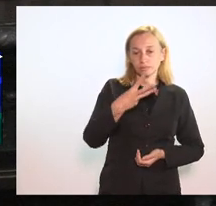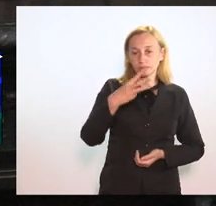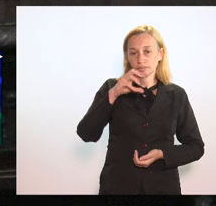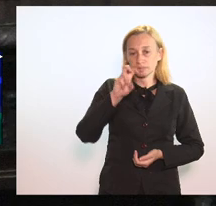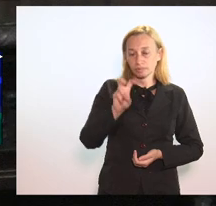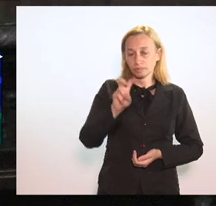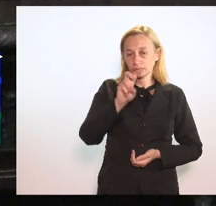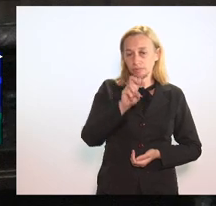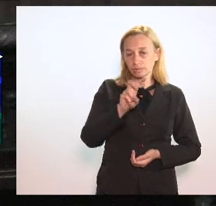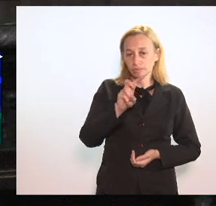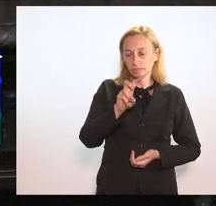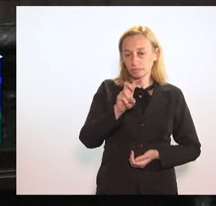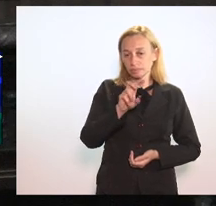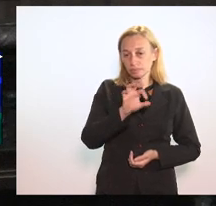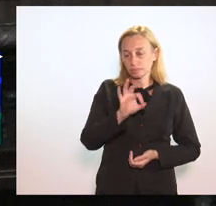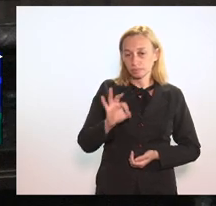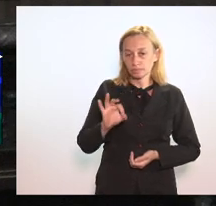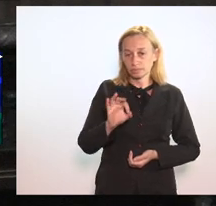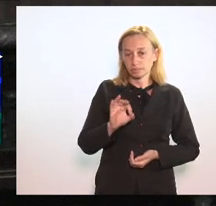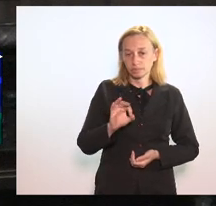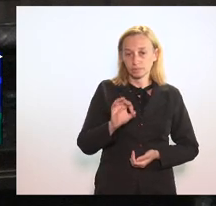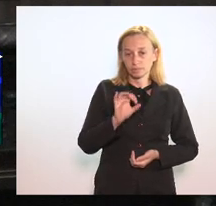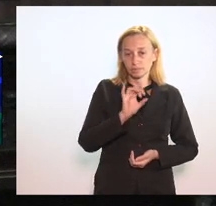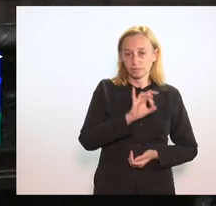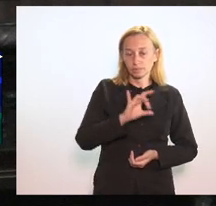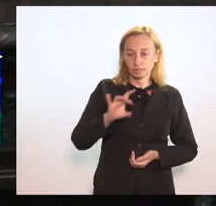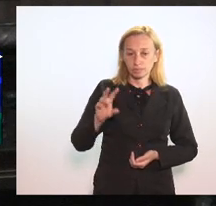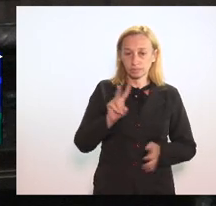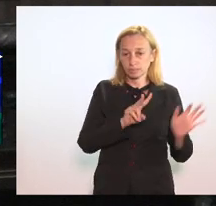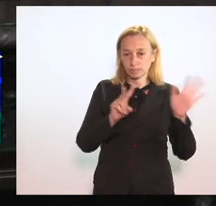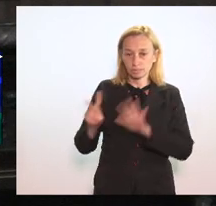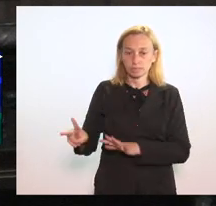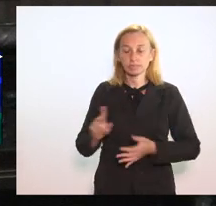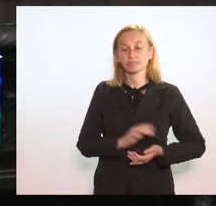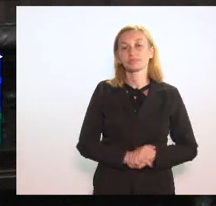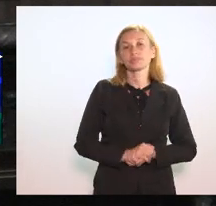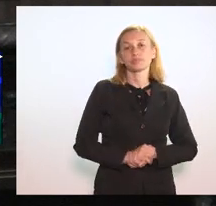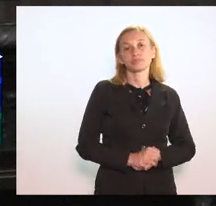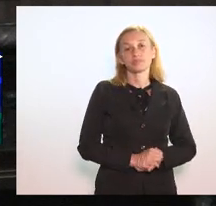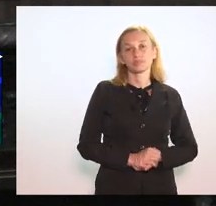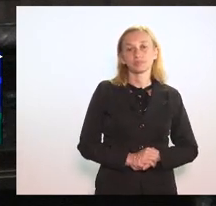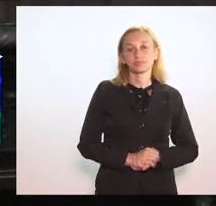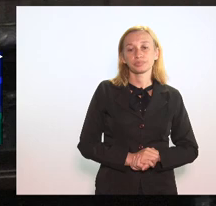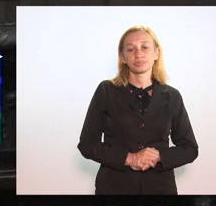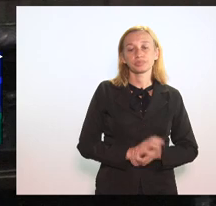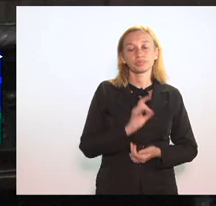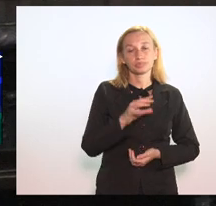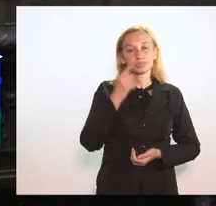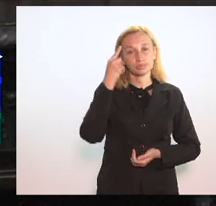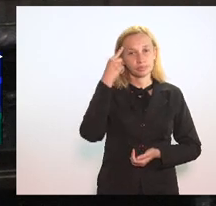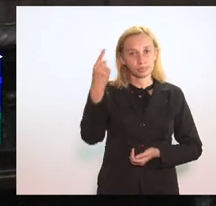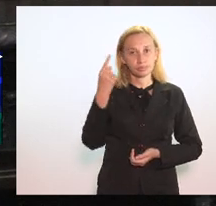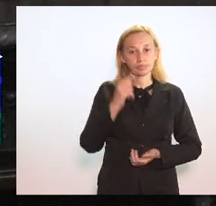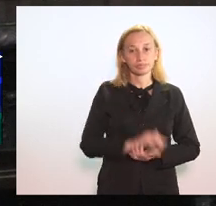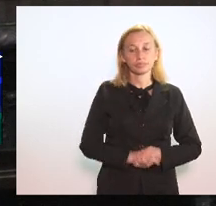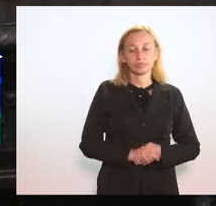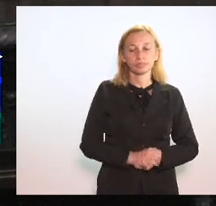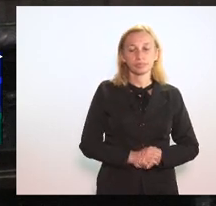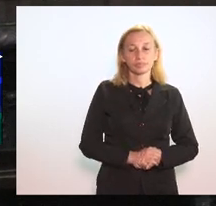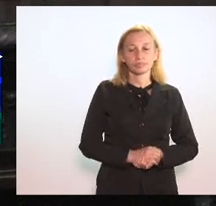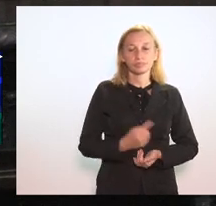por semana de enfermaria 1453 Eu estou assistindo uma ideia